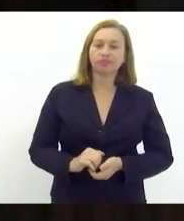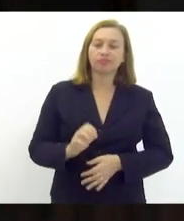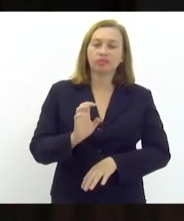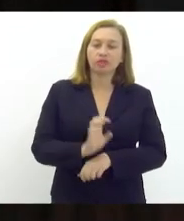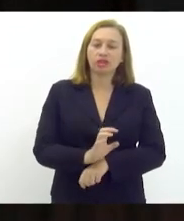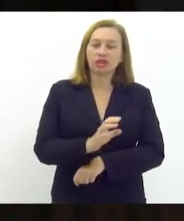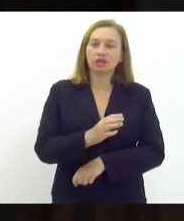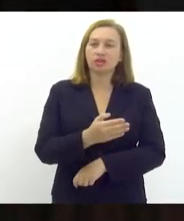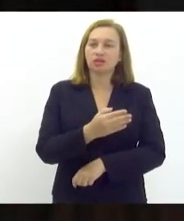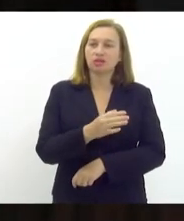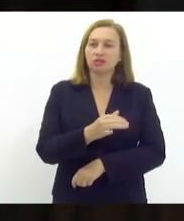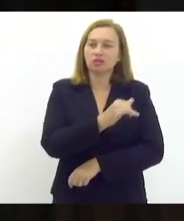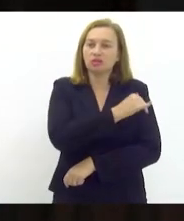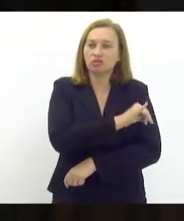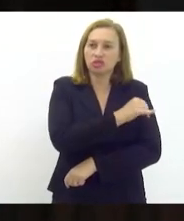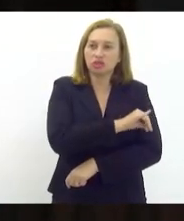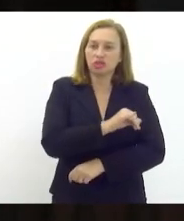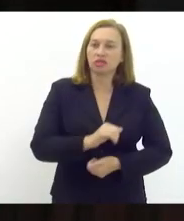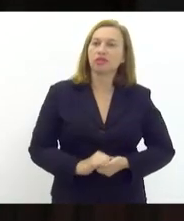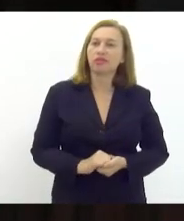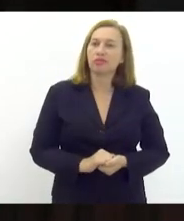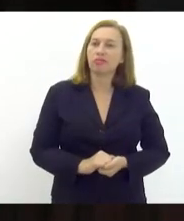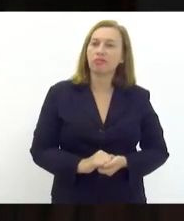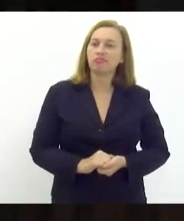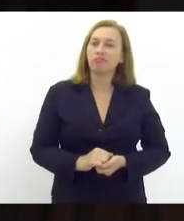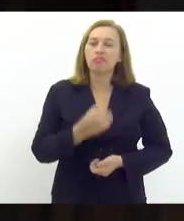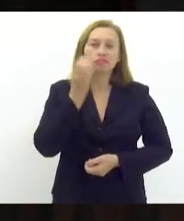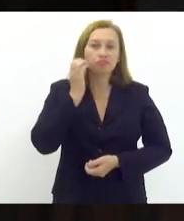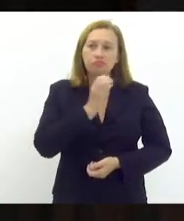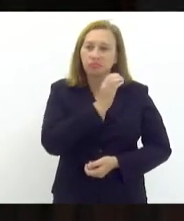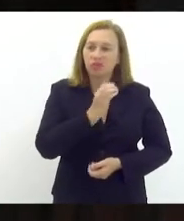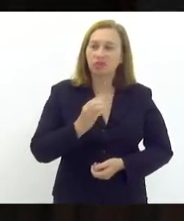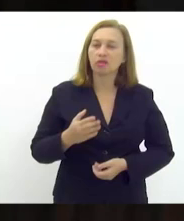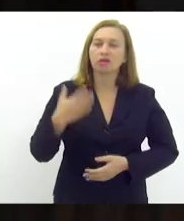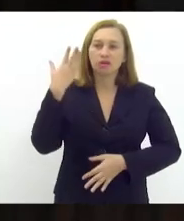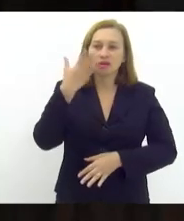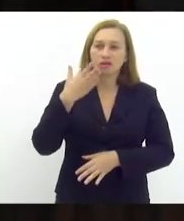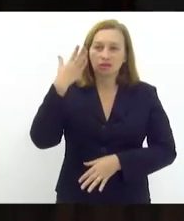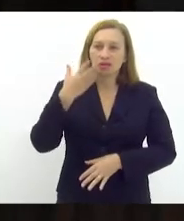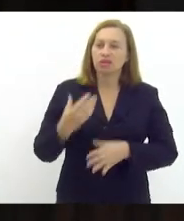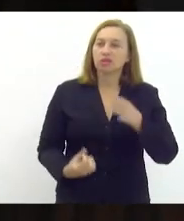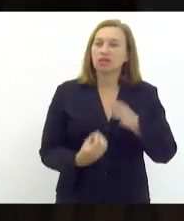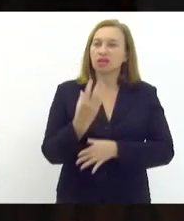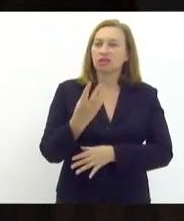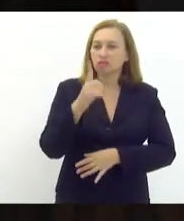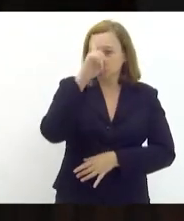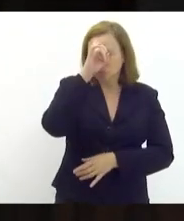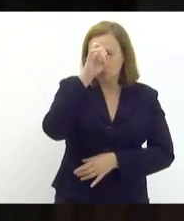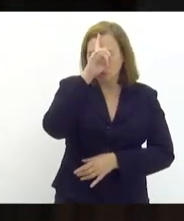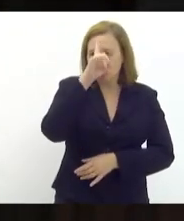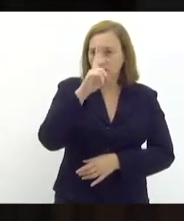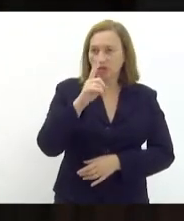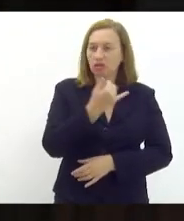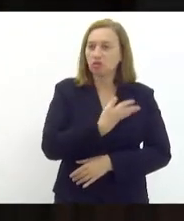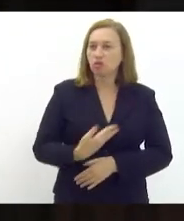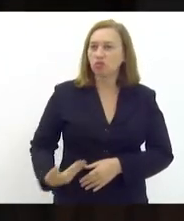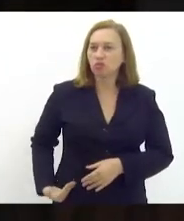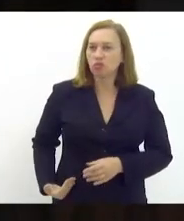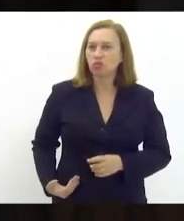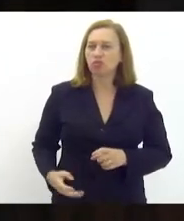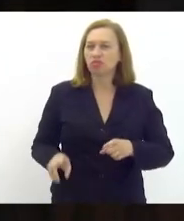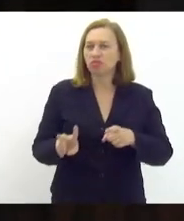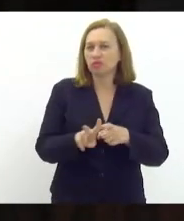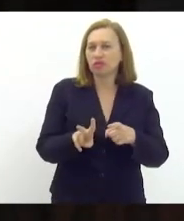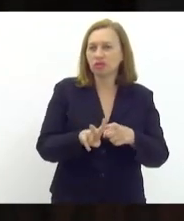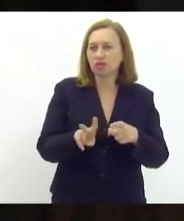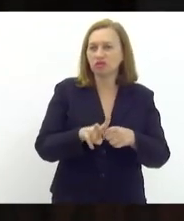Estado do Rio de Janeiro Cláudio Castro o envio de mensagem dispondo sobre implantação de Hospital Público Veterinário no âmbito